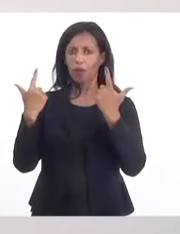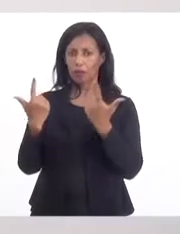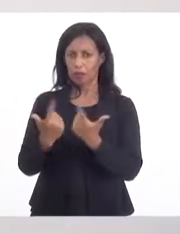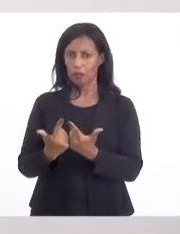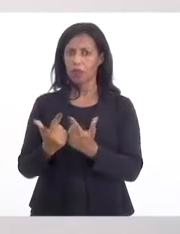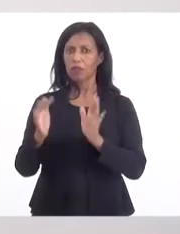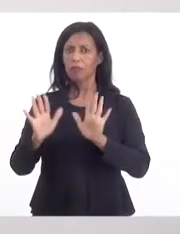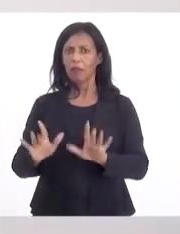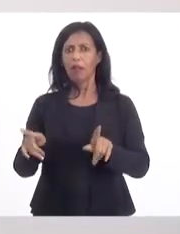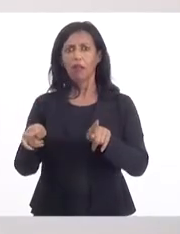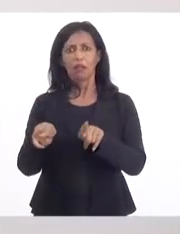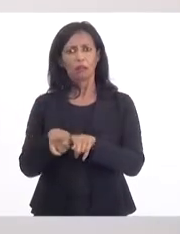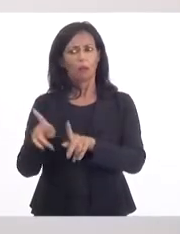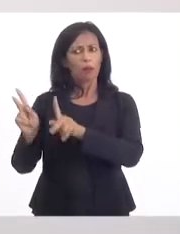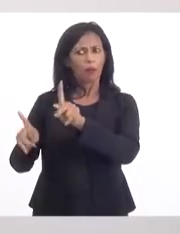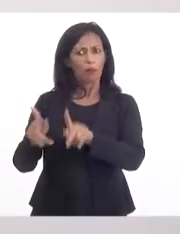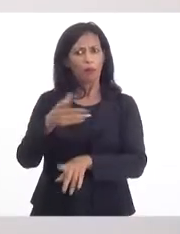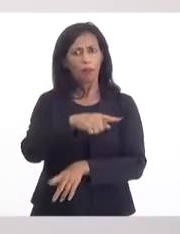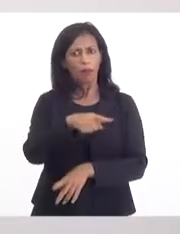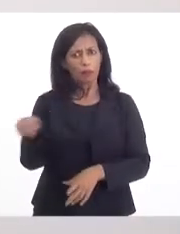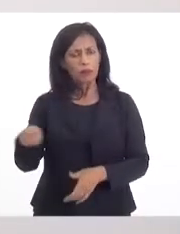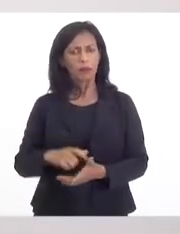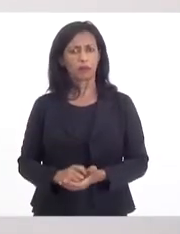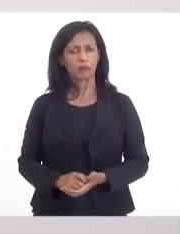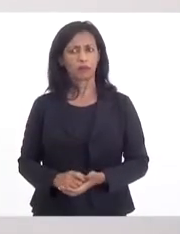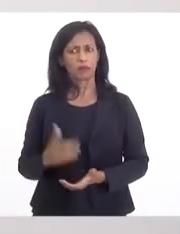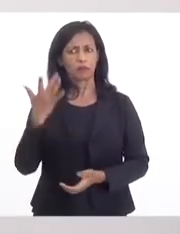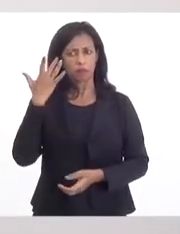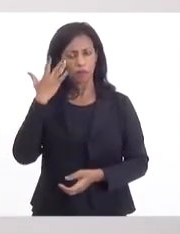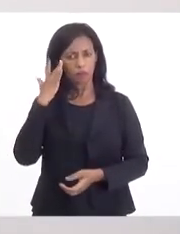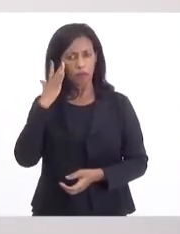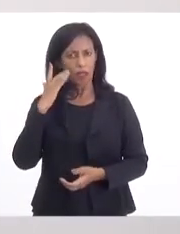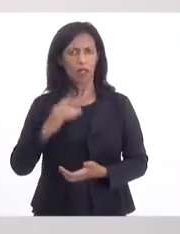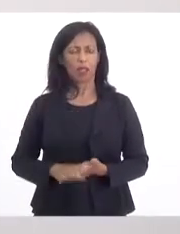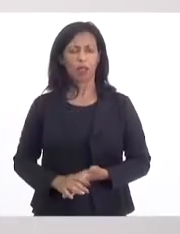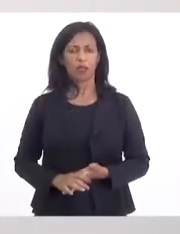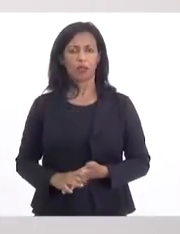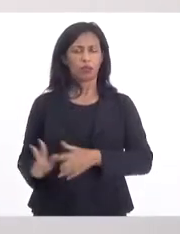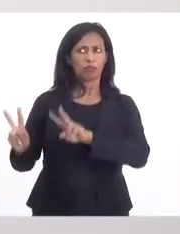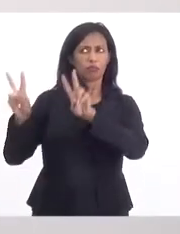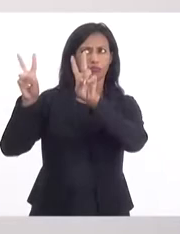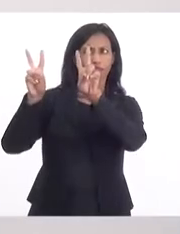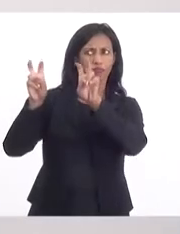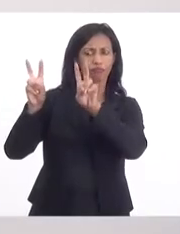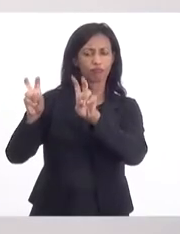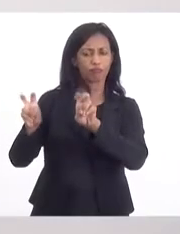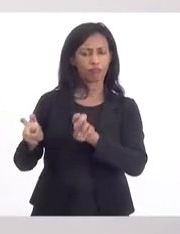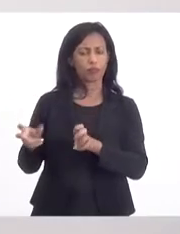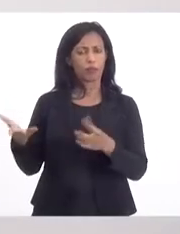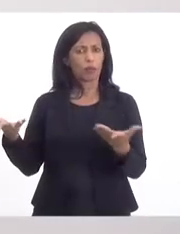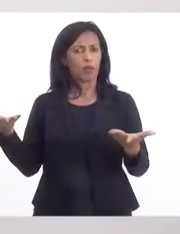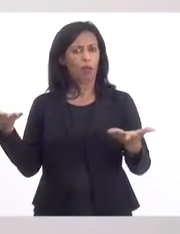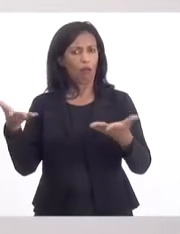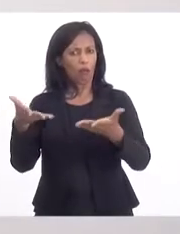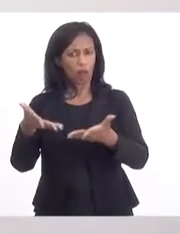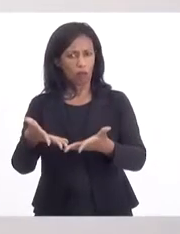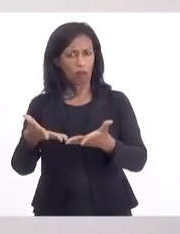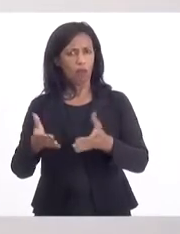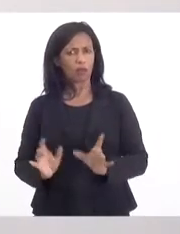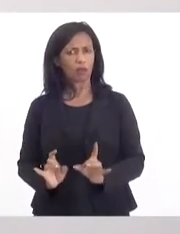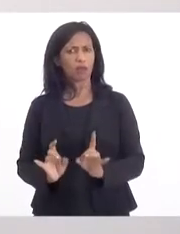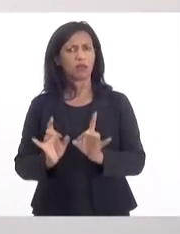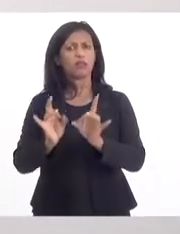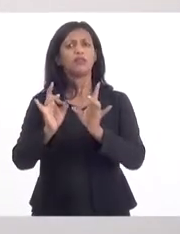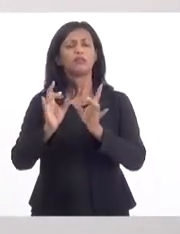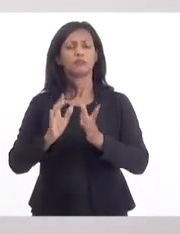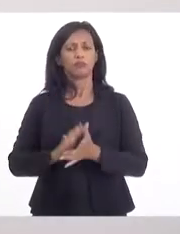legislativa, mas também com a população. Acho que os temas levantados aqui, em especial